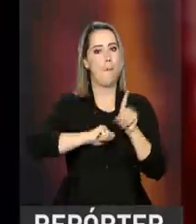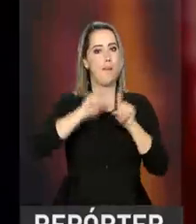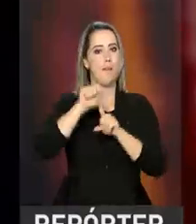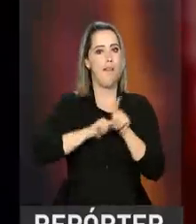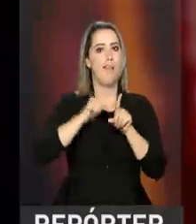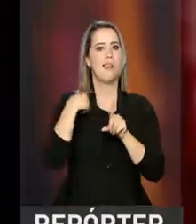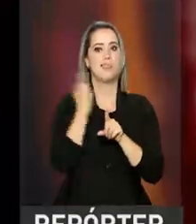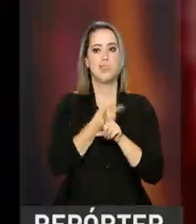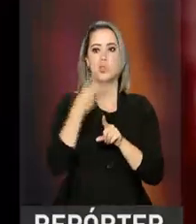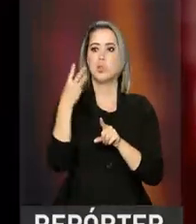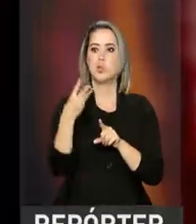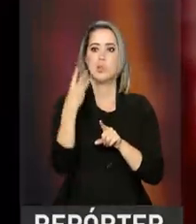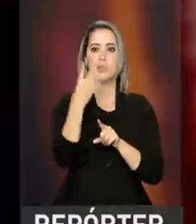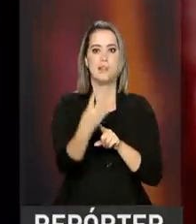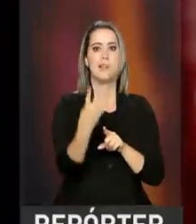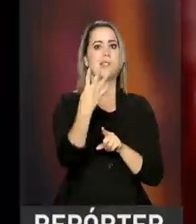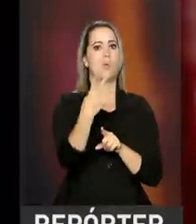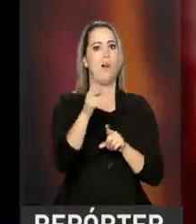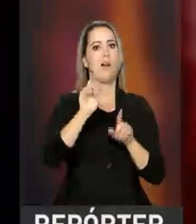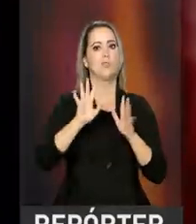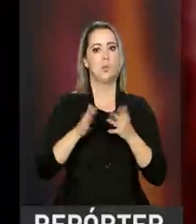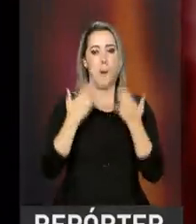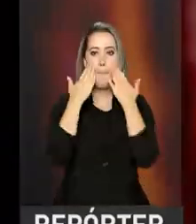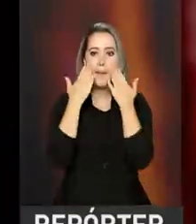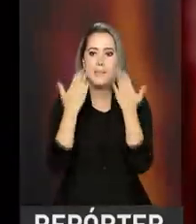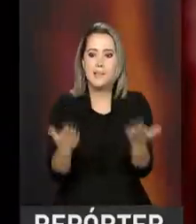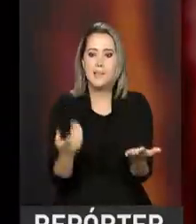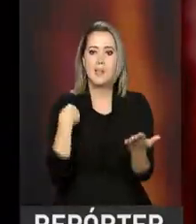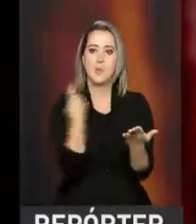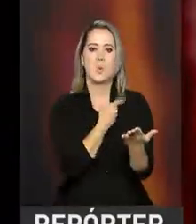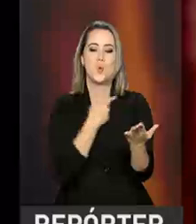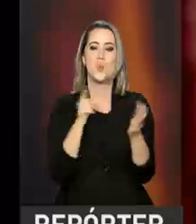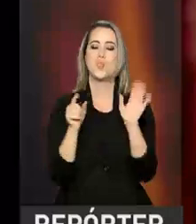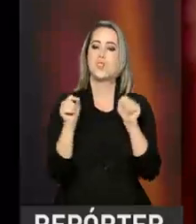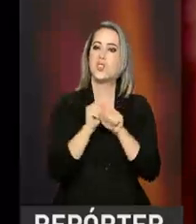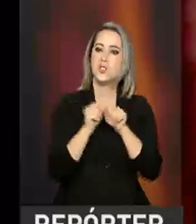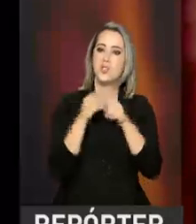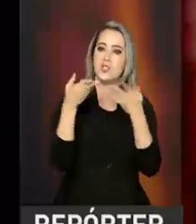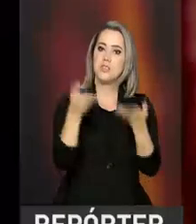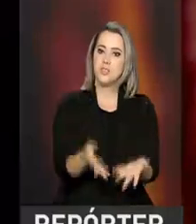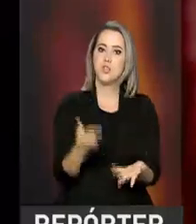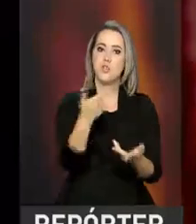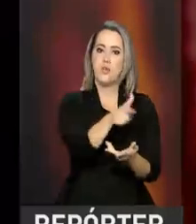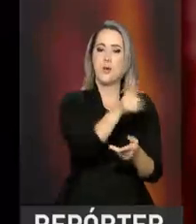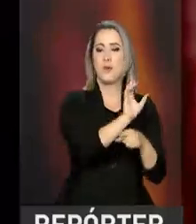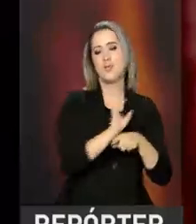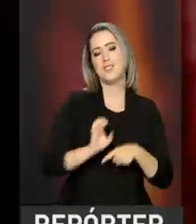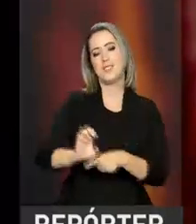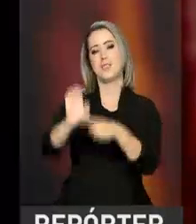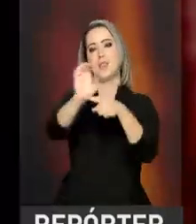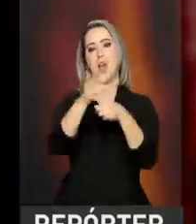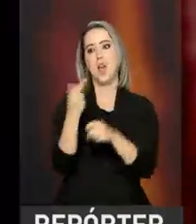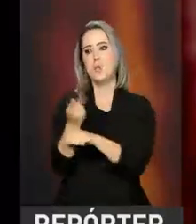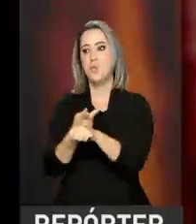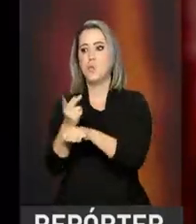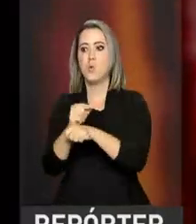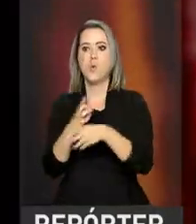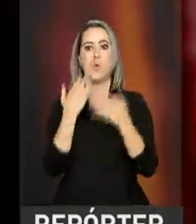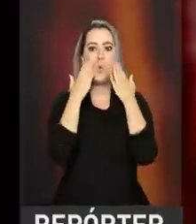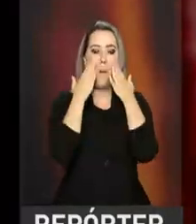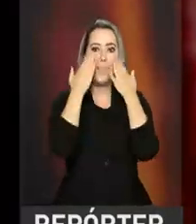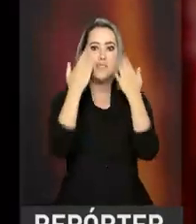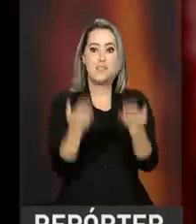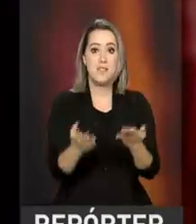gente era duas, três, quatro apresentações que a gente fazia. A gente saiu daqui, foi para outros estados, buscou